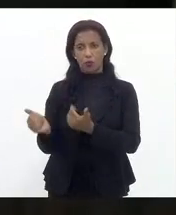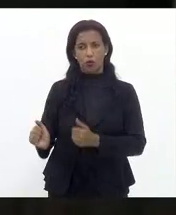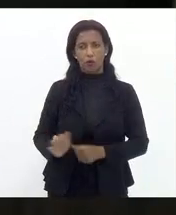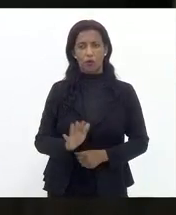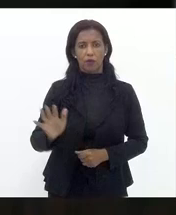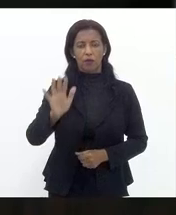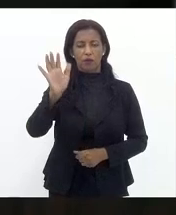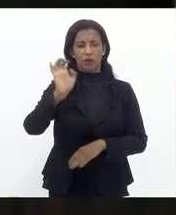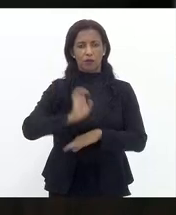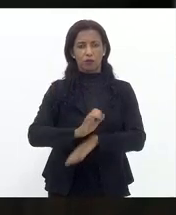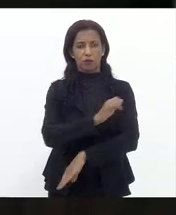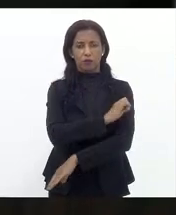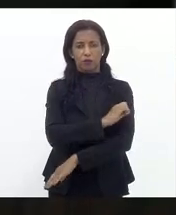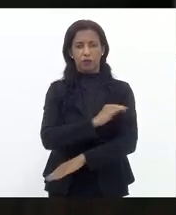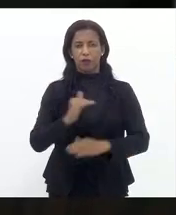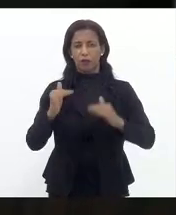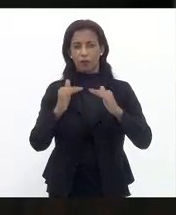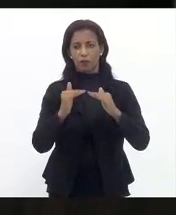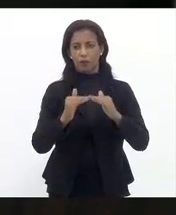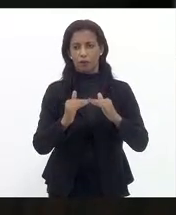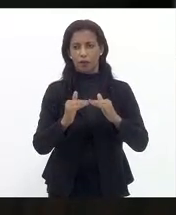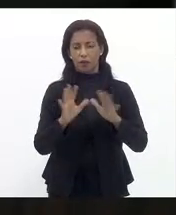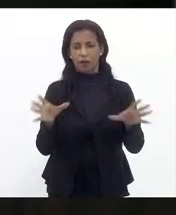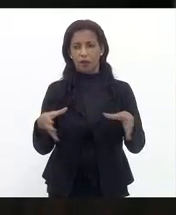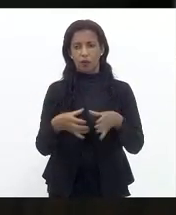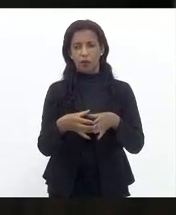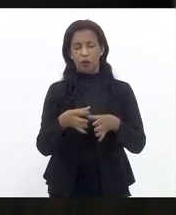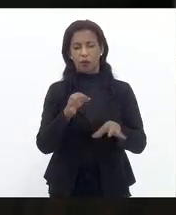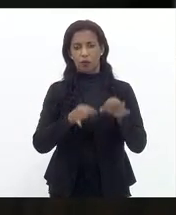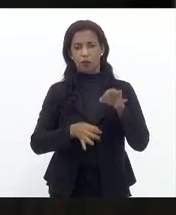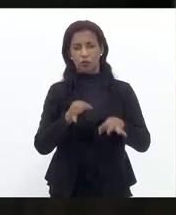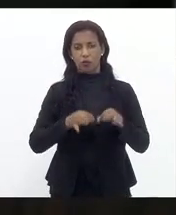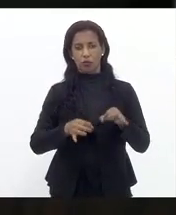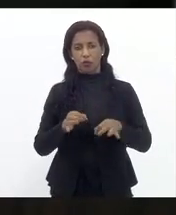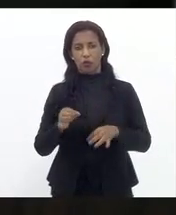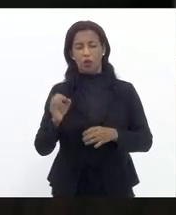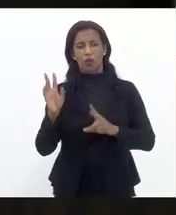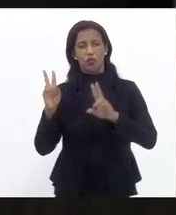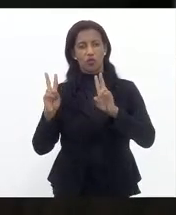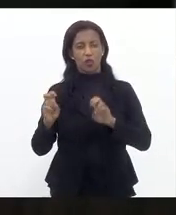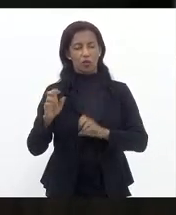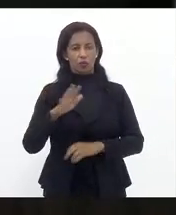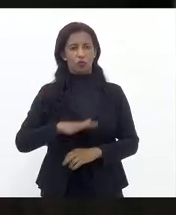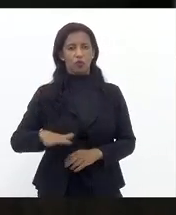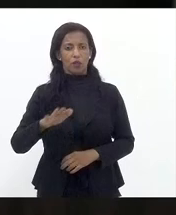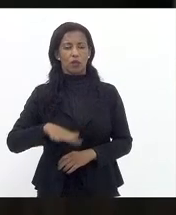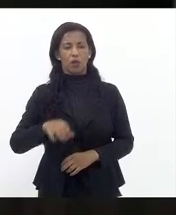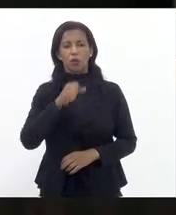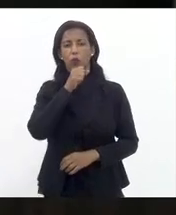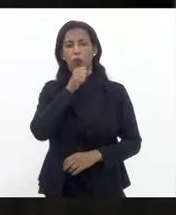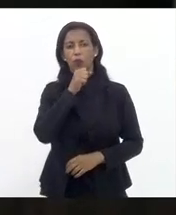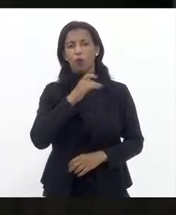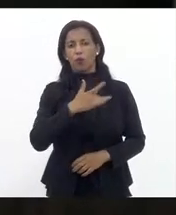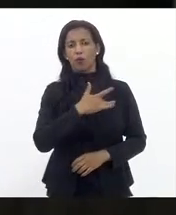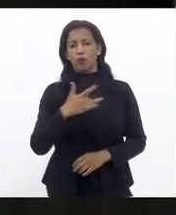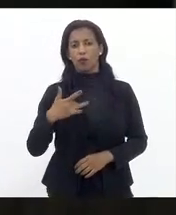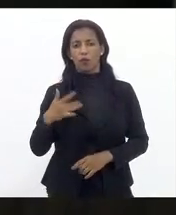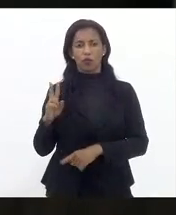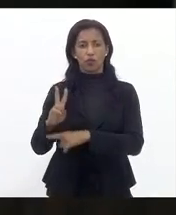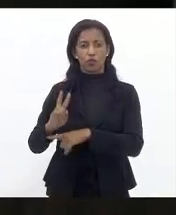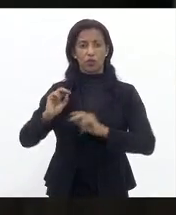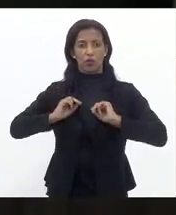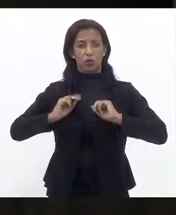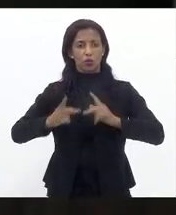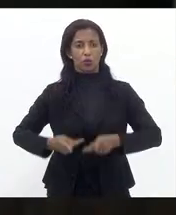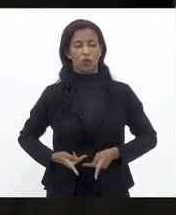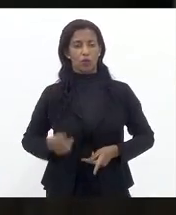do Estado do Rio de Janeiro. Pendente de pareceres das comissões de Constituição e Justiça, de Assuntos da Criança e do Adolescente e do Idoso, de Saúde, de Defesa dos Direitos Humanos